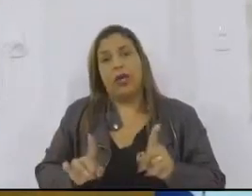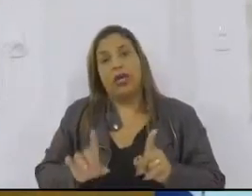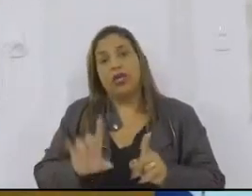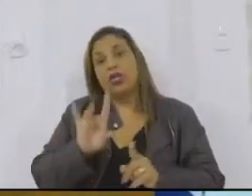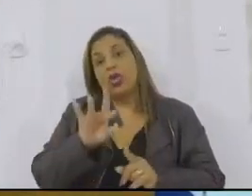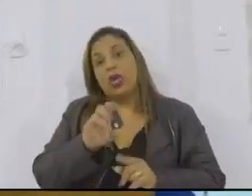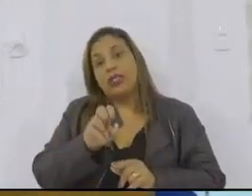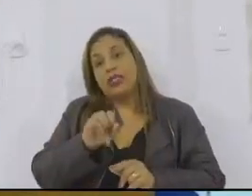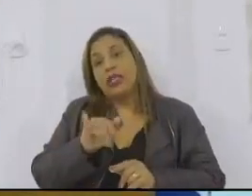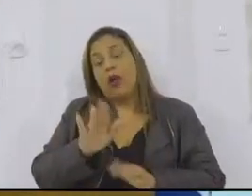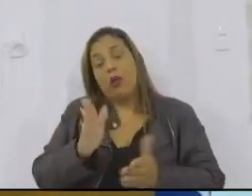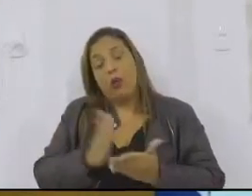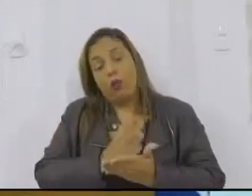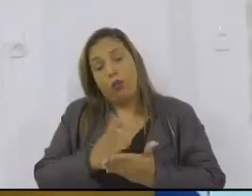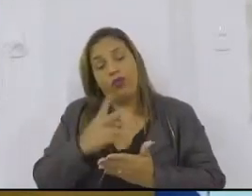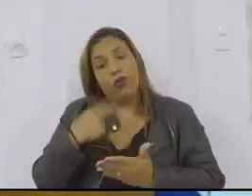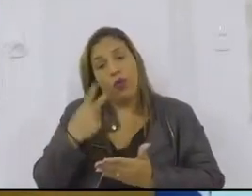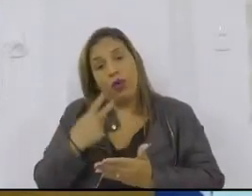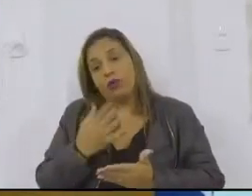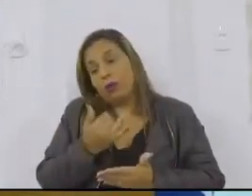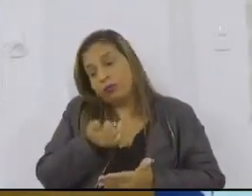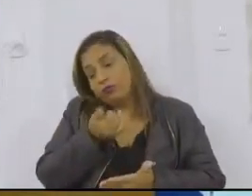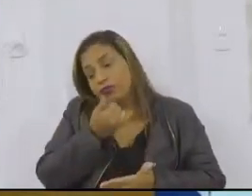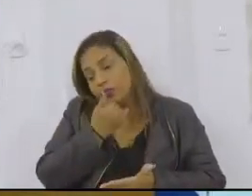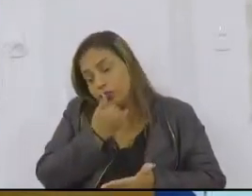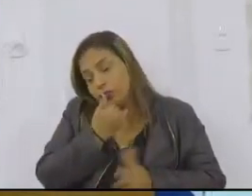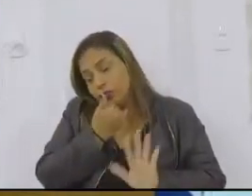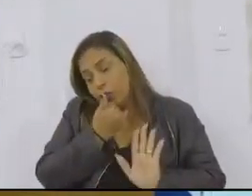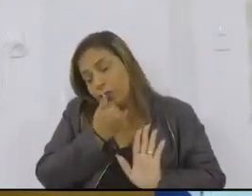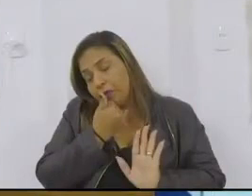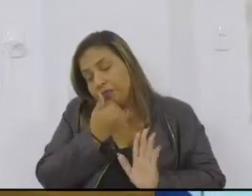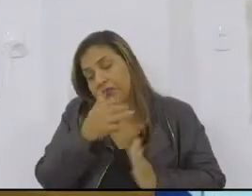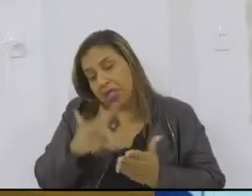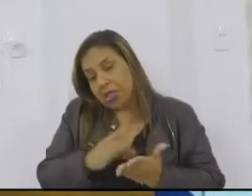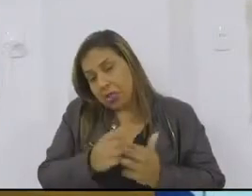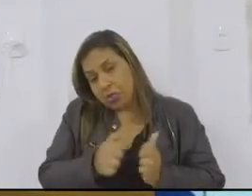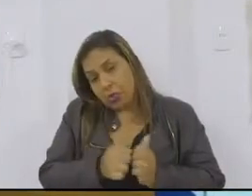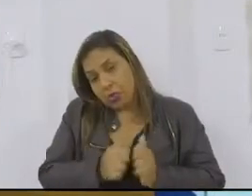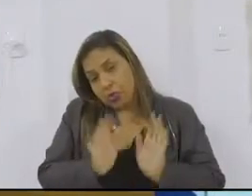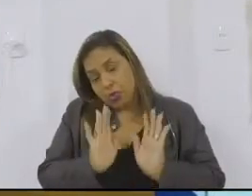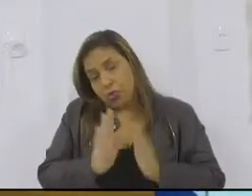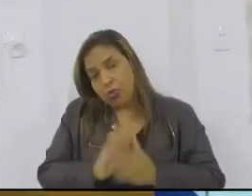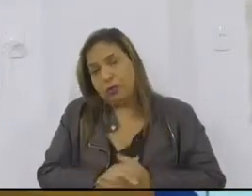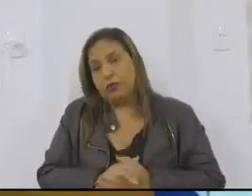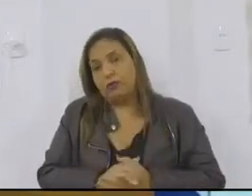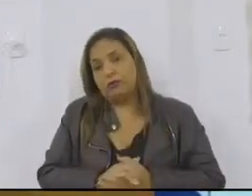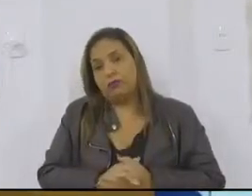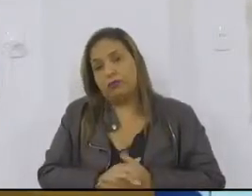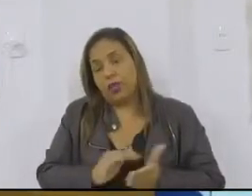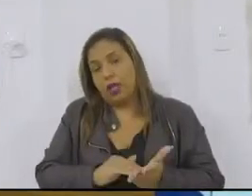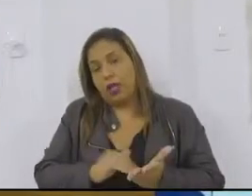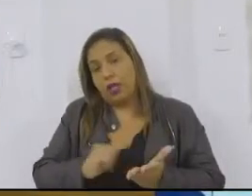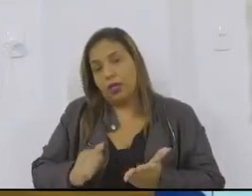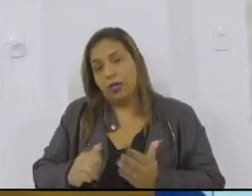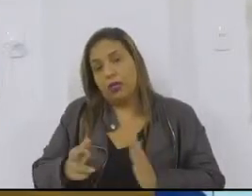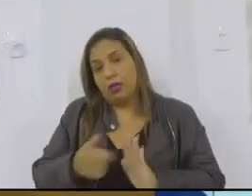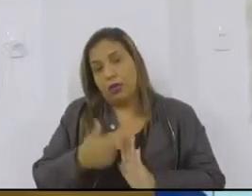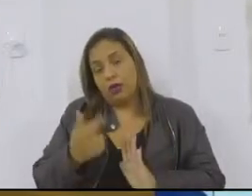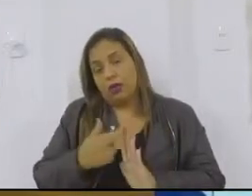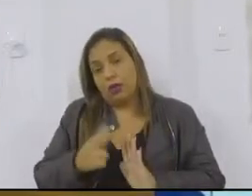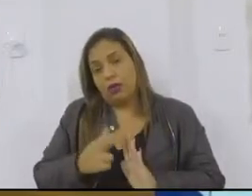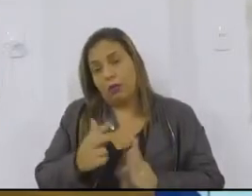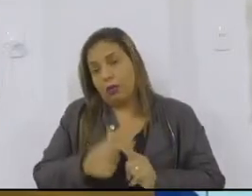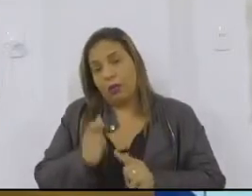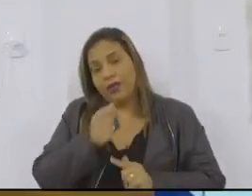algum vereador pediu, peço desculpas e assino junto, retiro o meu requerimento sem problema algum.